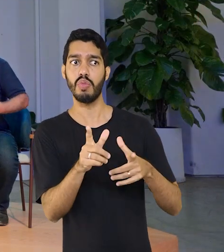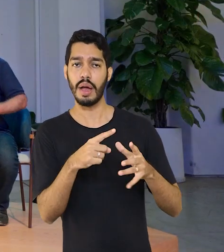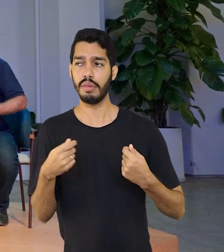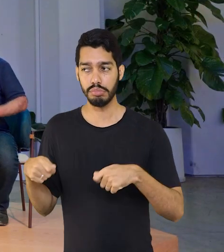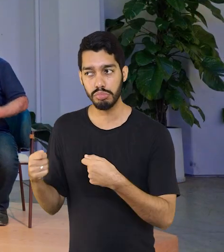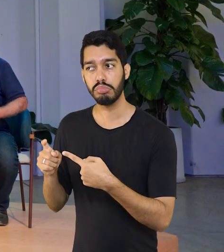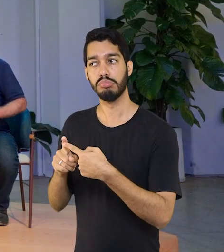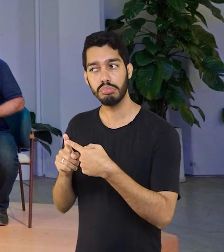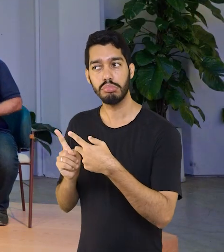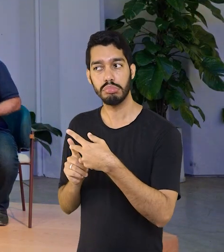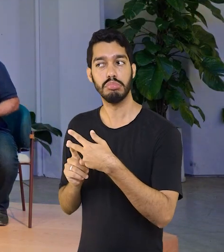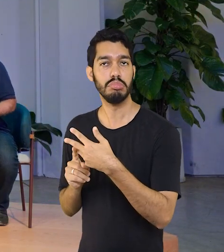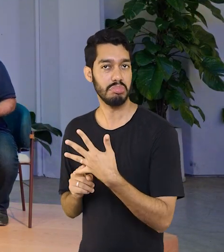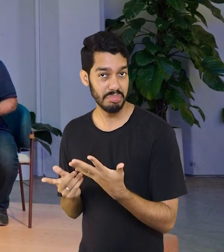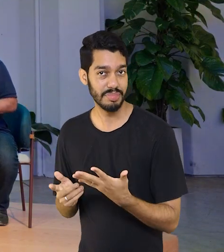você vai bem.